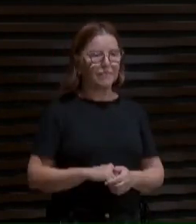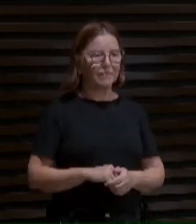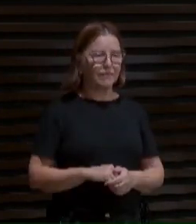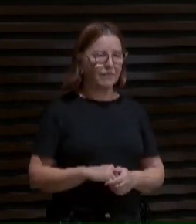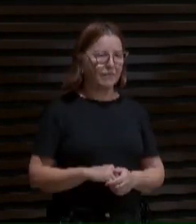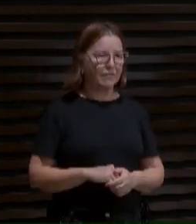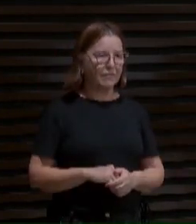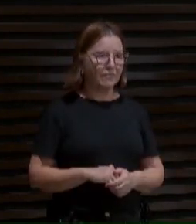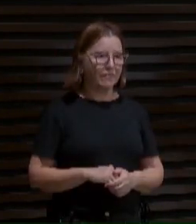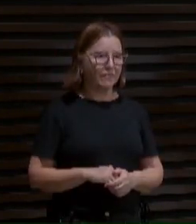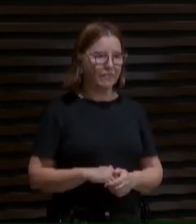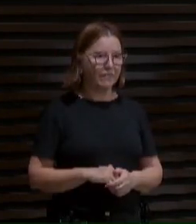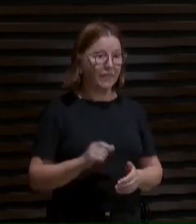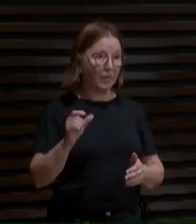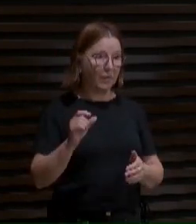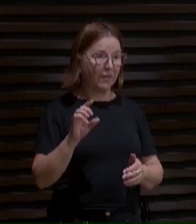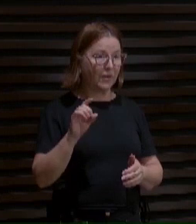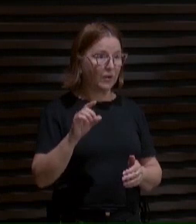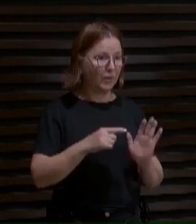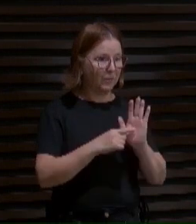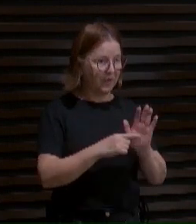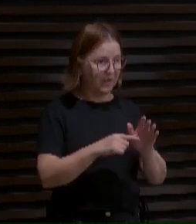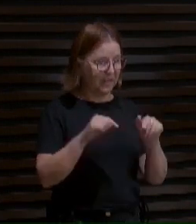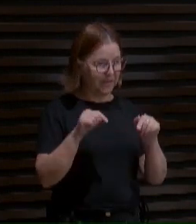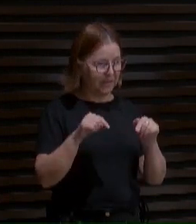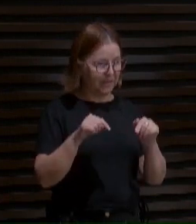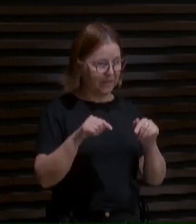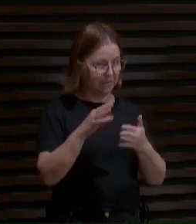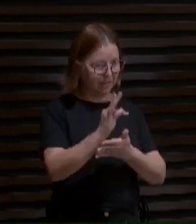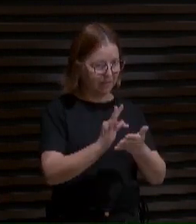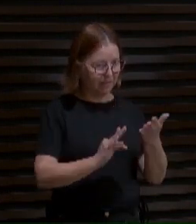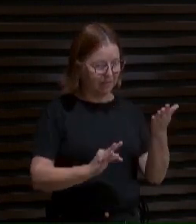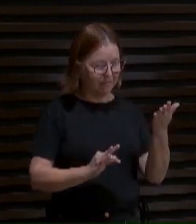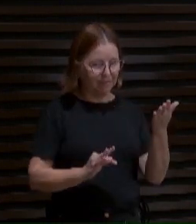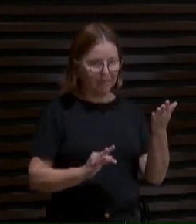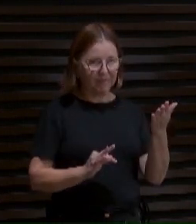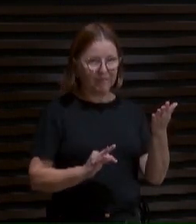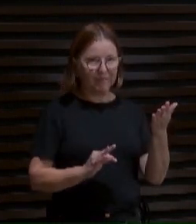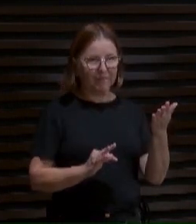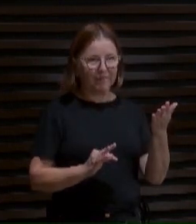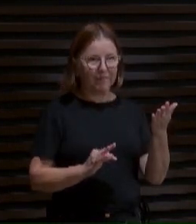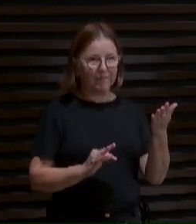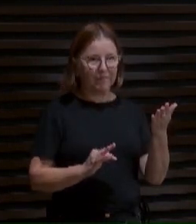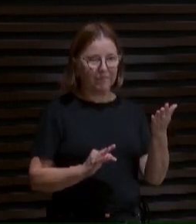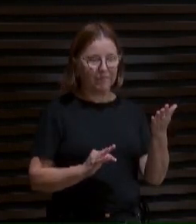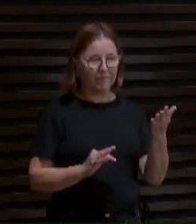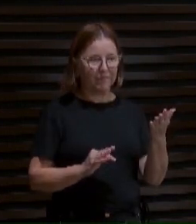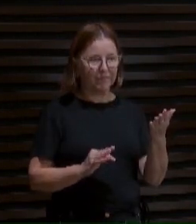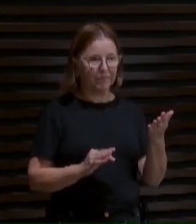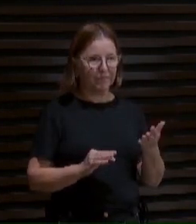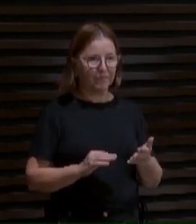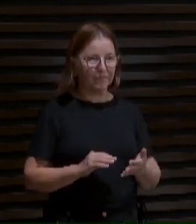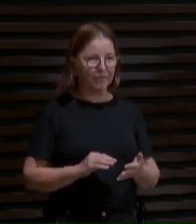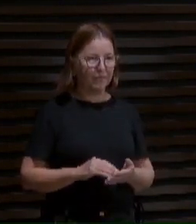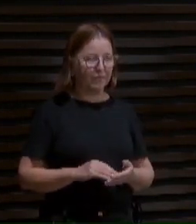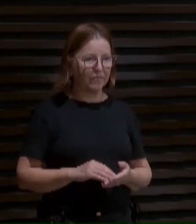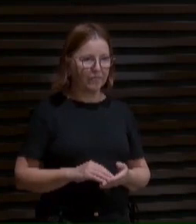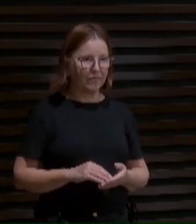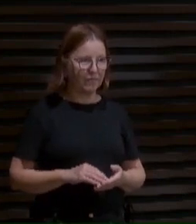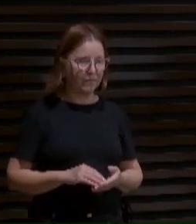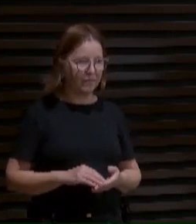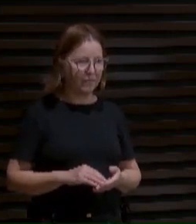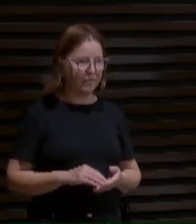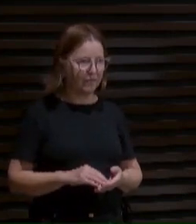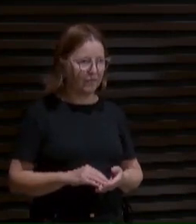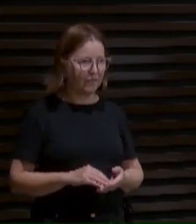Ela só aparece aqui, Shelepos, ou